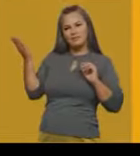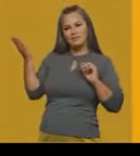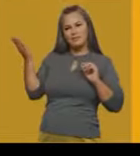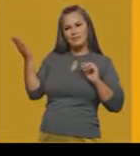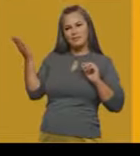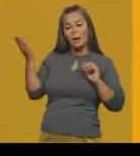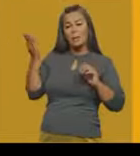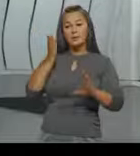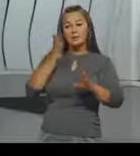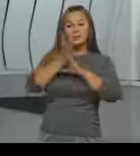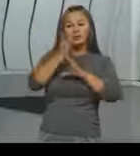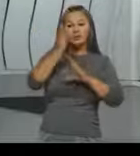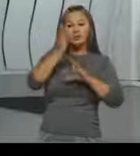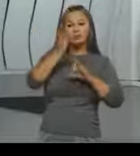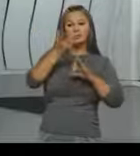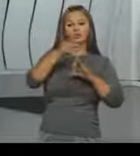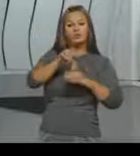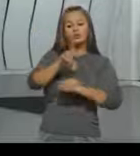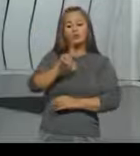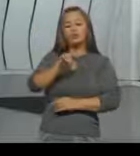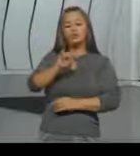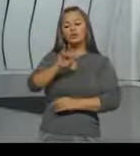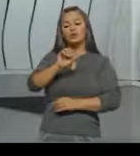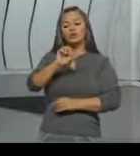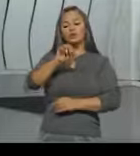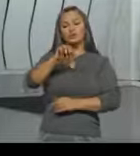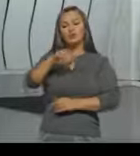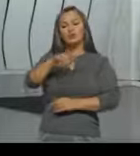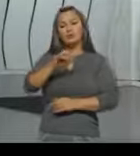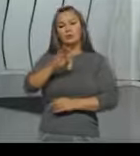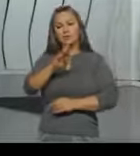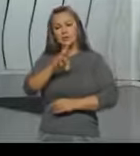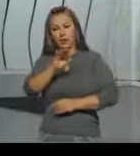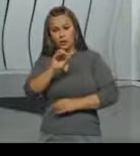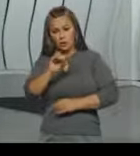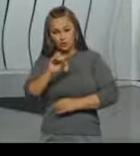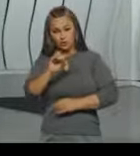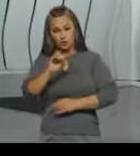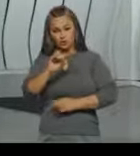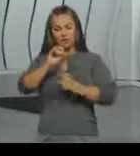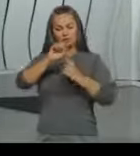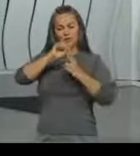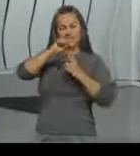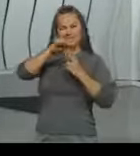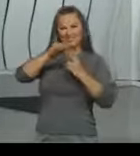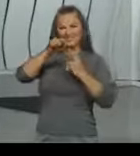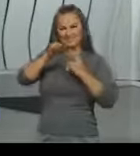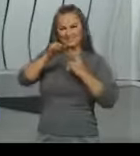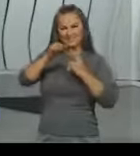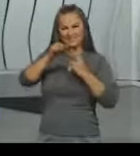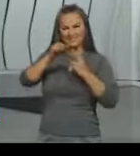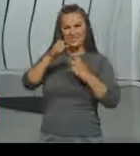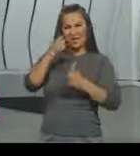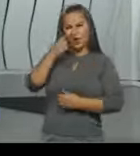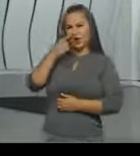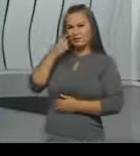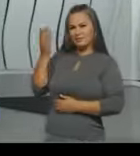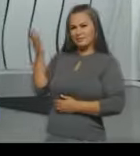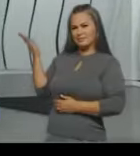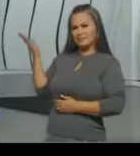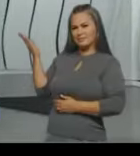diâmetro, letra φ lá do grego. Não é muito usado esse símbolo, não. Geralmente ele é usado assim, né? Deixa eu